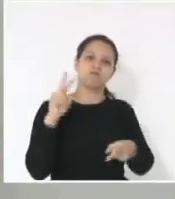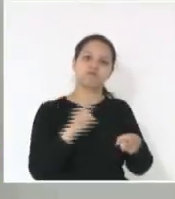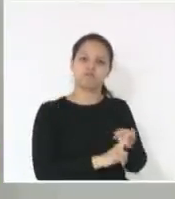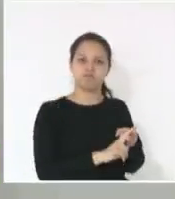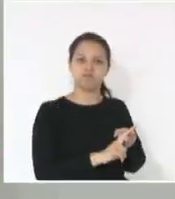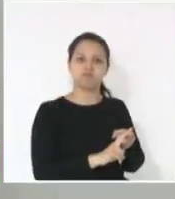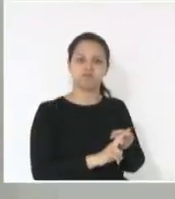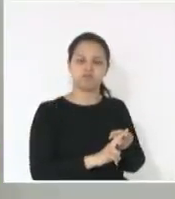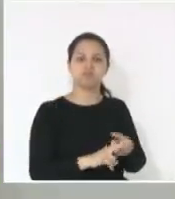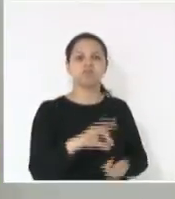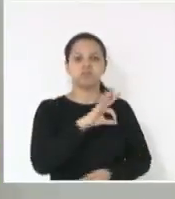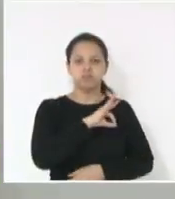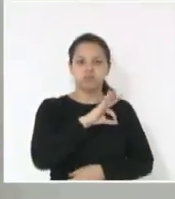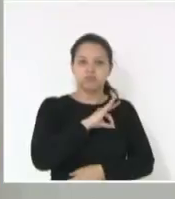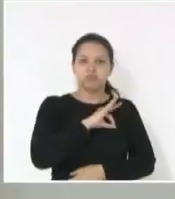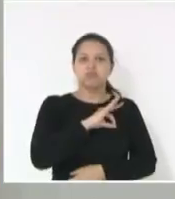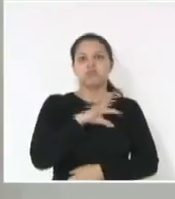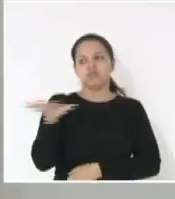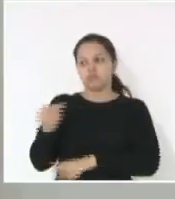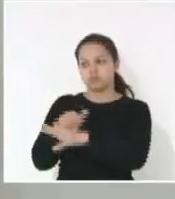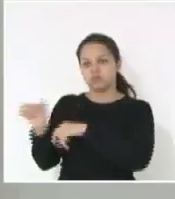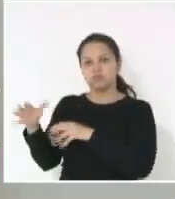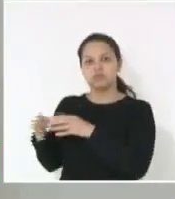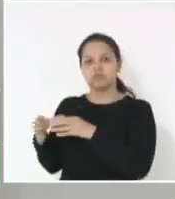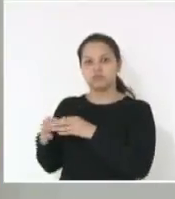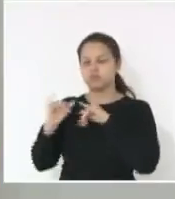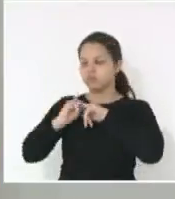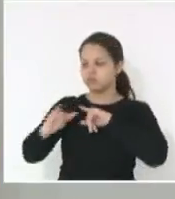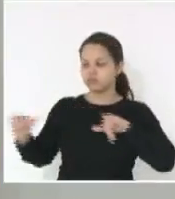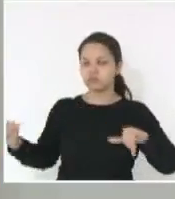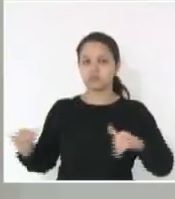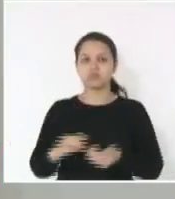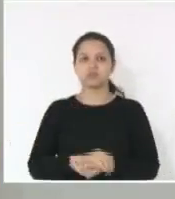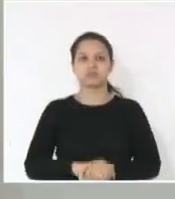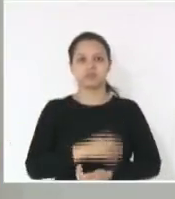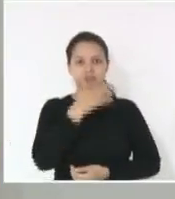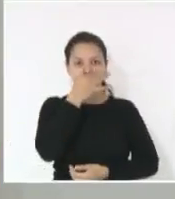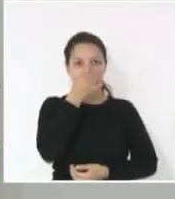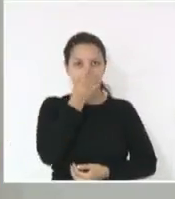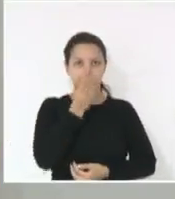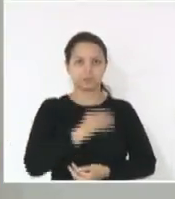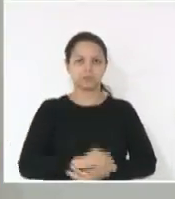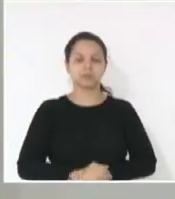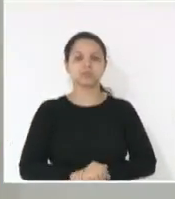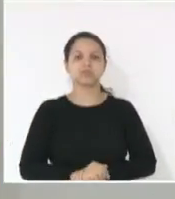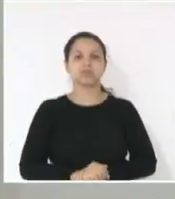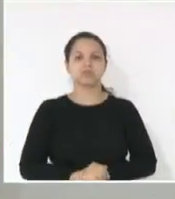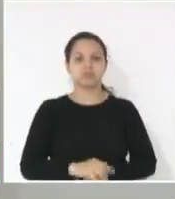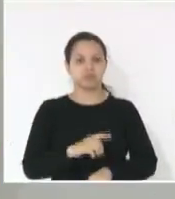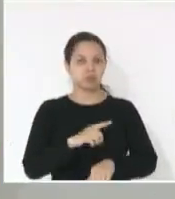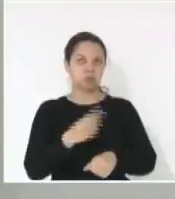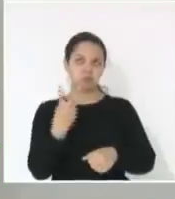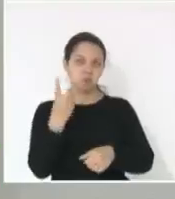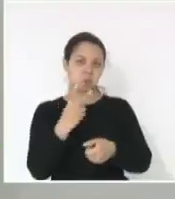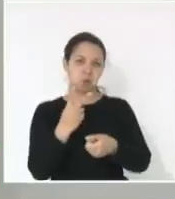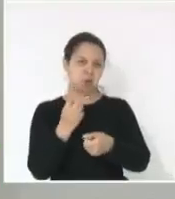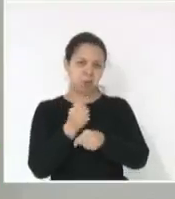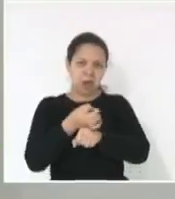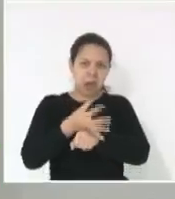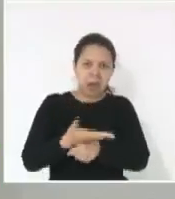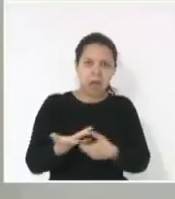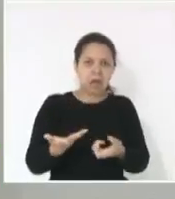já vai mobilizar a equipe, duas horas da manhã, 10 horas da noite, e anotou no sistema a